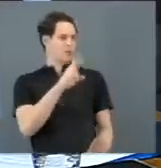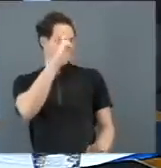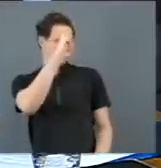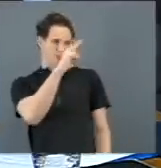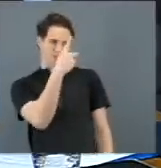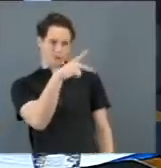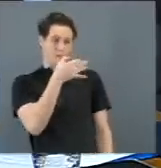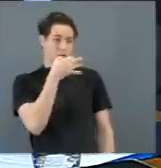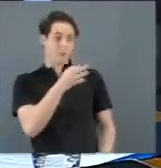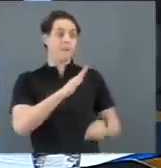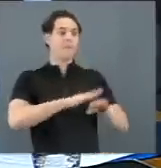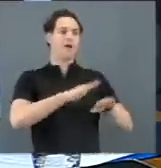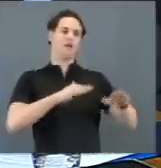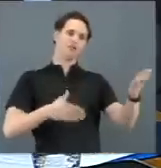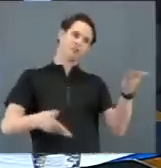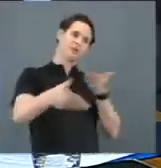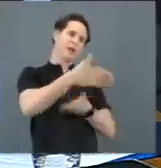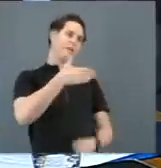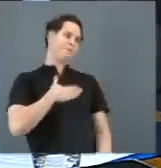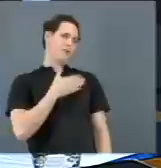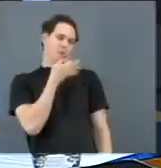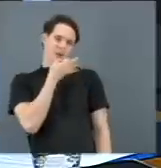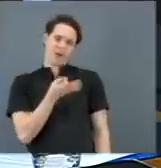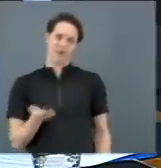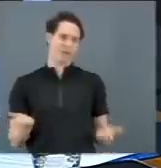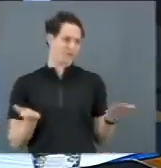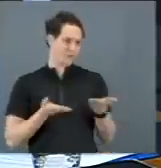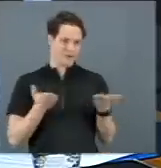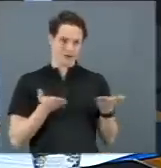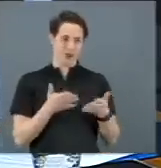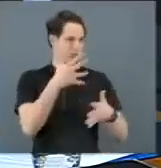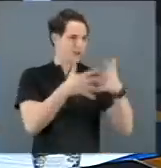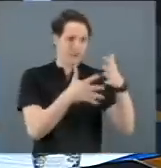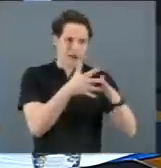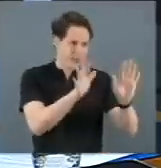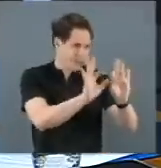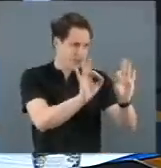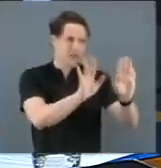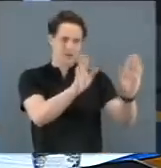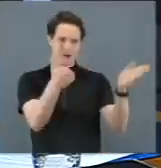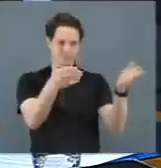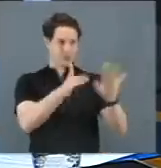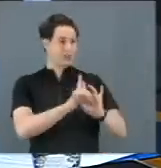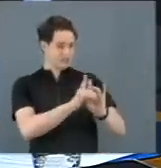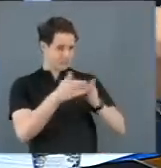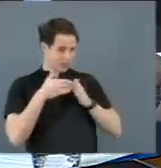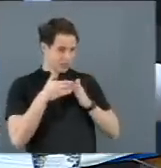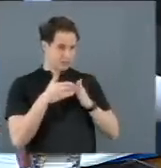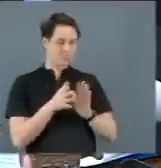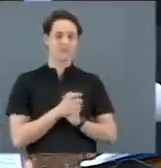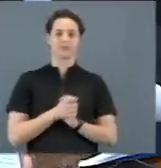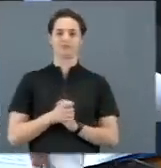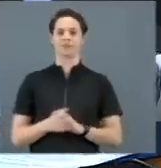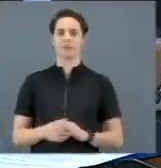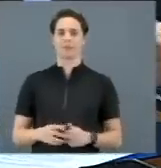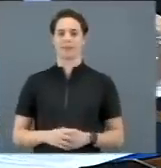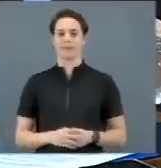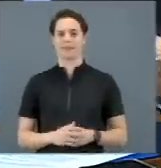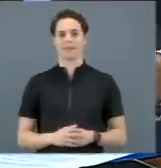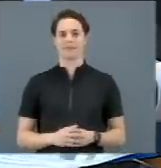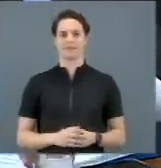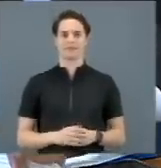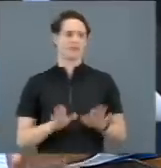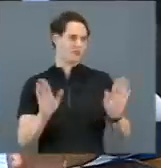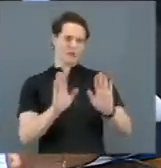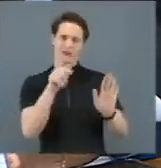agora eu estou dando a minha. Eu dei a sua, o senhor deu a sua opinião, não interferi, agora deixa eu dar se o senhor interferir na minha opinião. Né? Não, mas